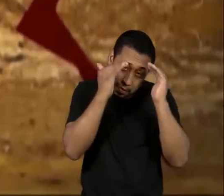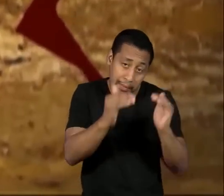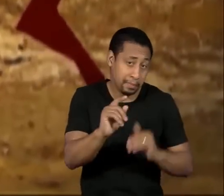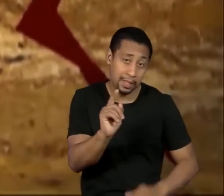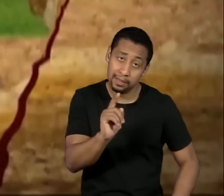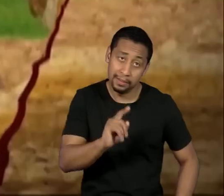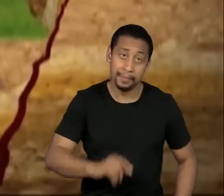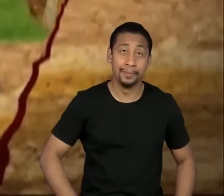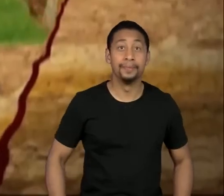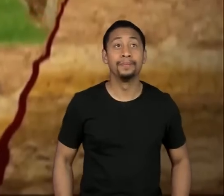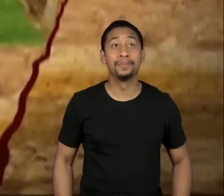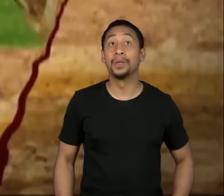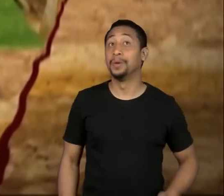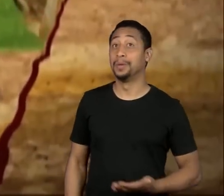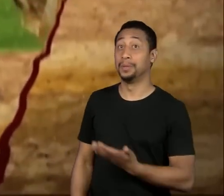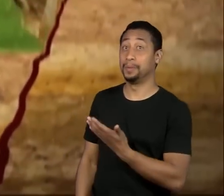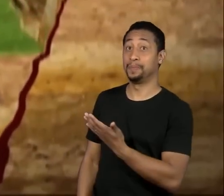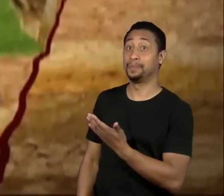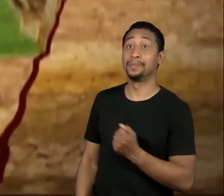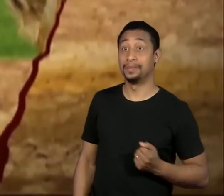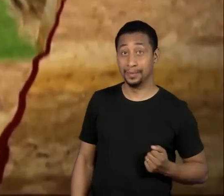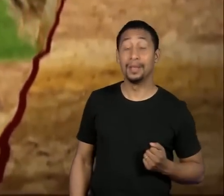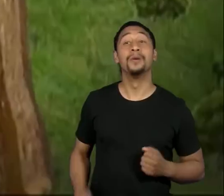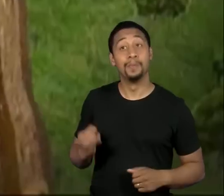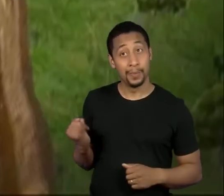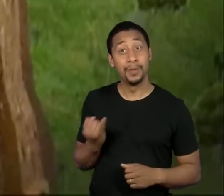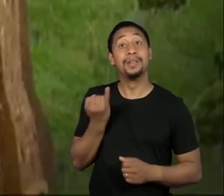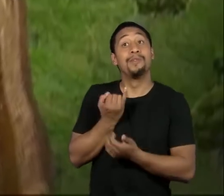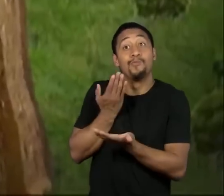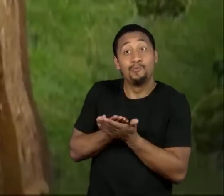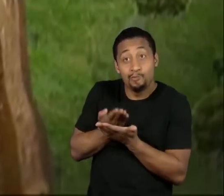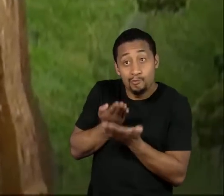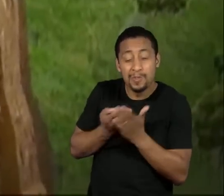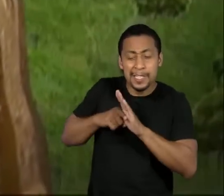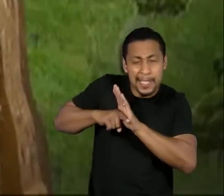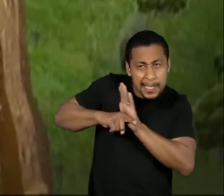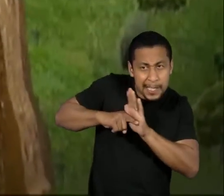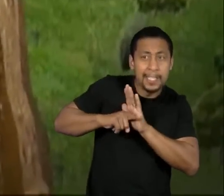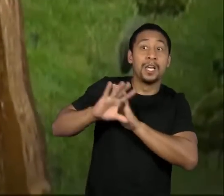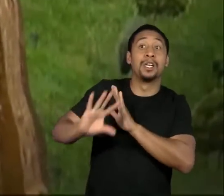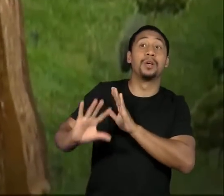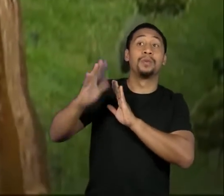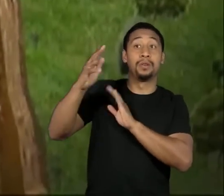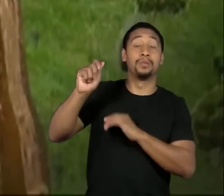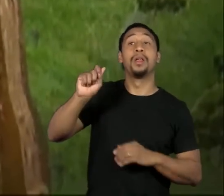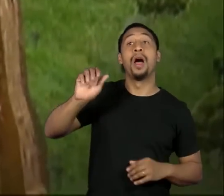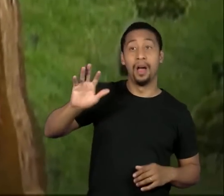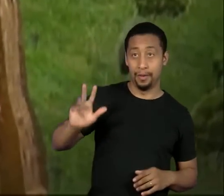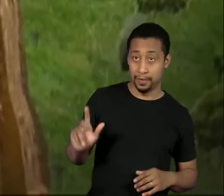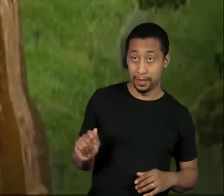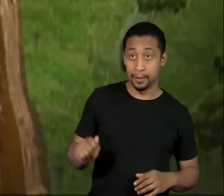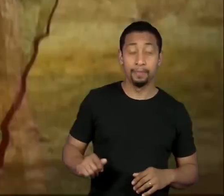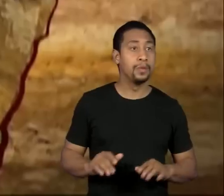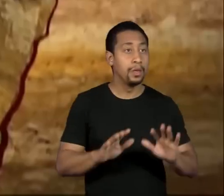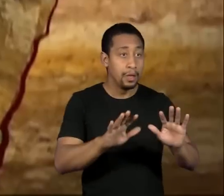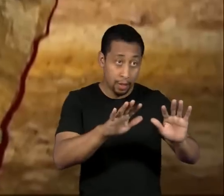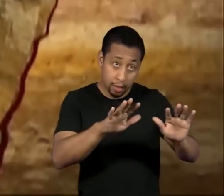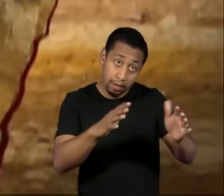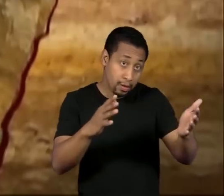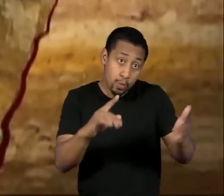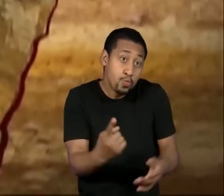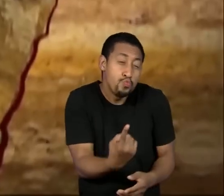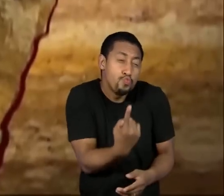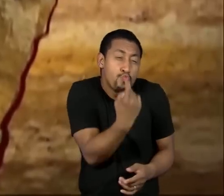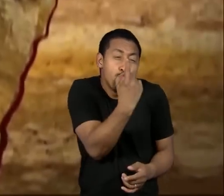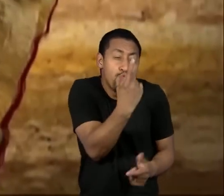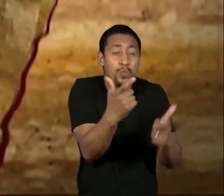há uma razão especial para estudar o fenômeno na África. É o único local na Terra inteira que a gente tem para